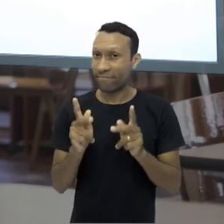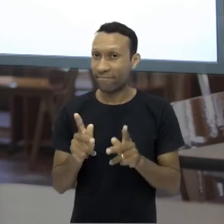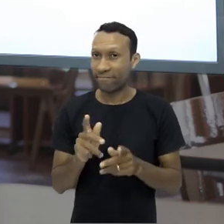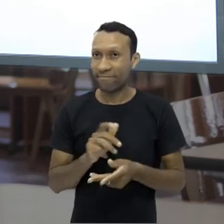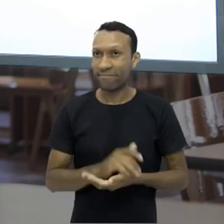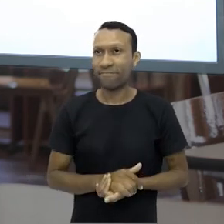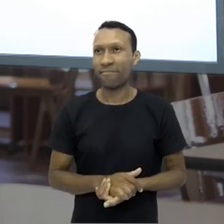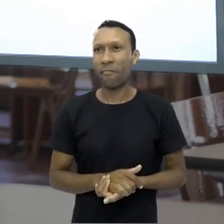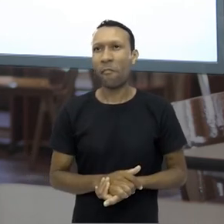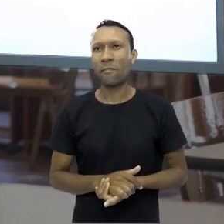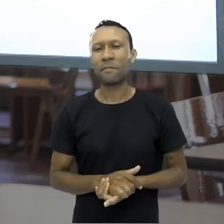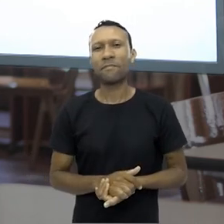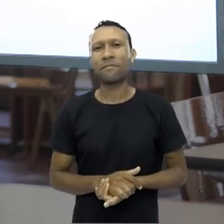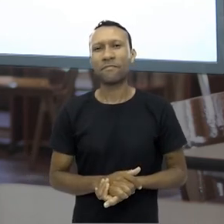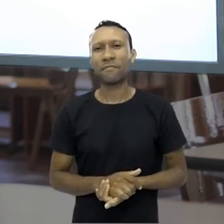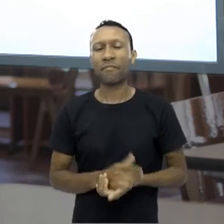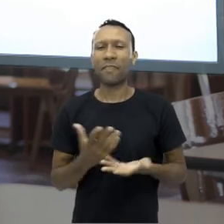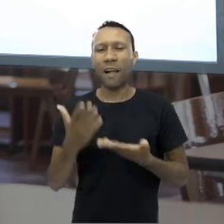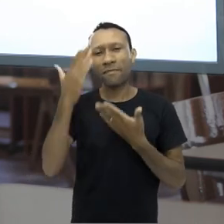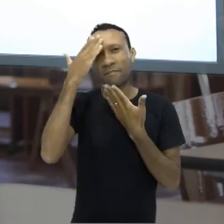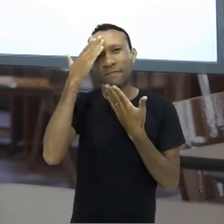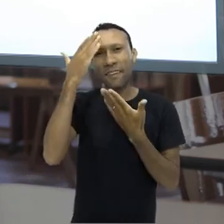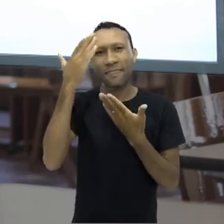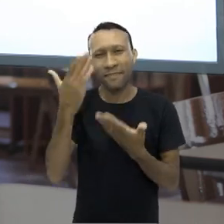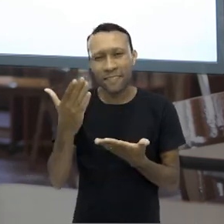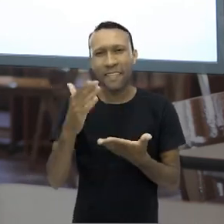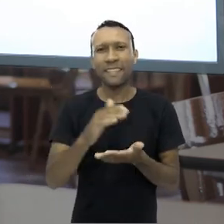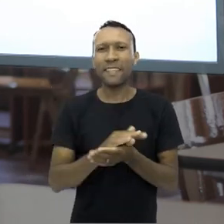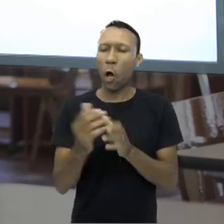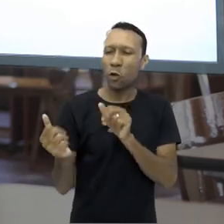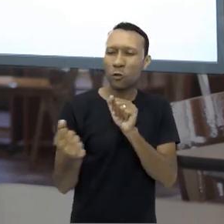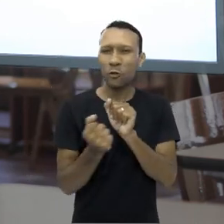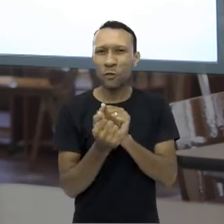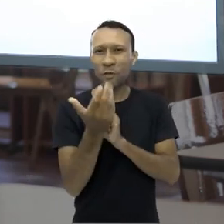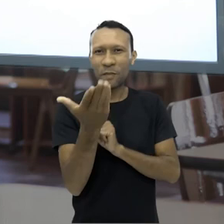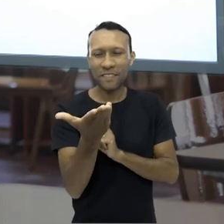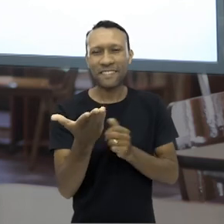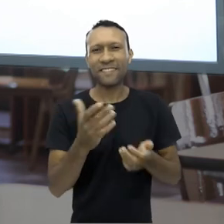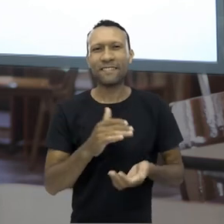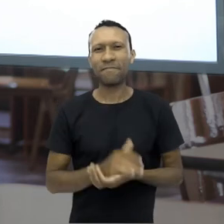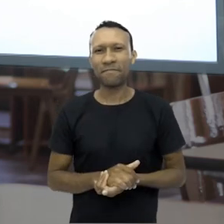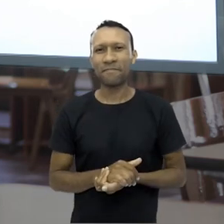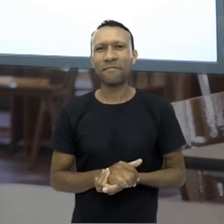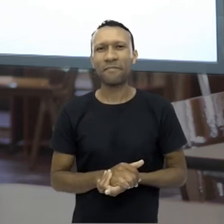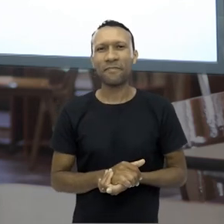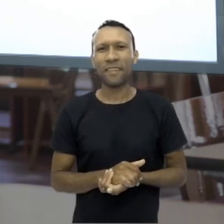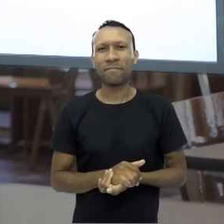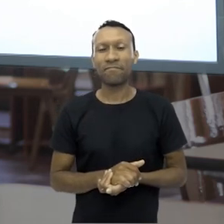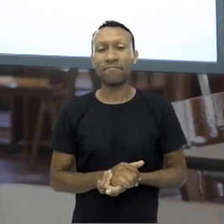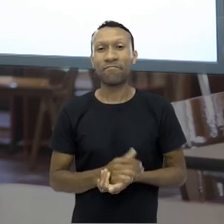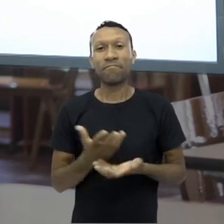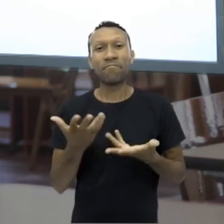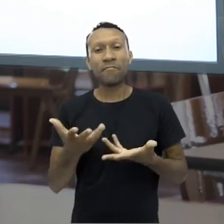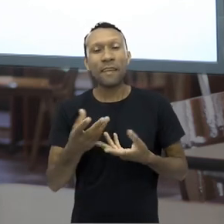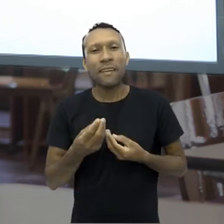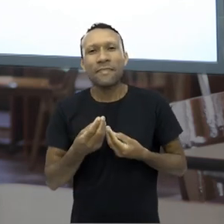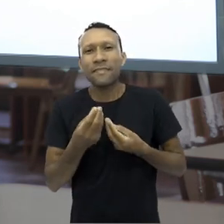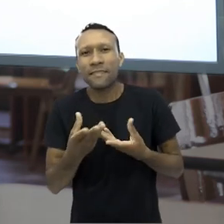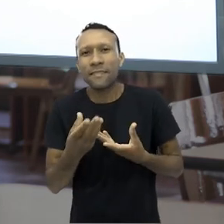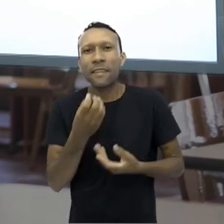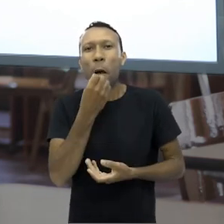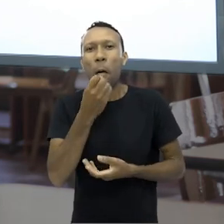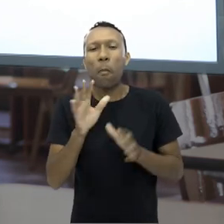tá certo? Ai, pessoal, queria agradecer a companhia de vocês nessa aula de hoje, tá bom? Quero desejar